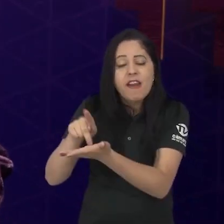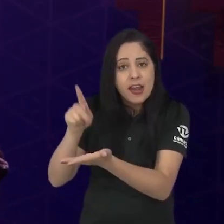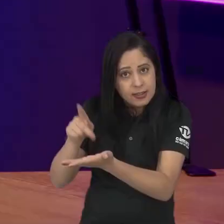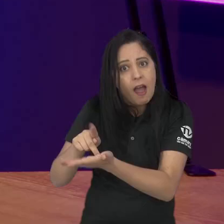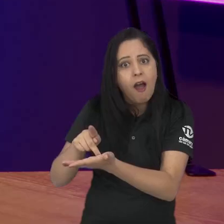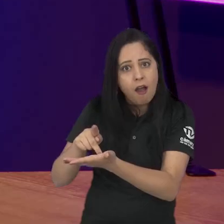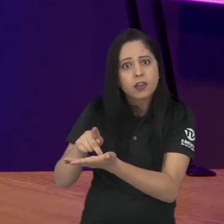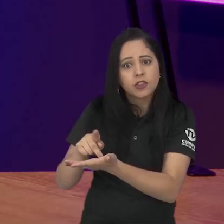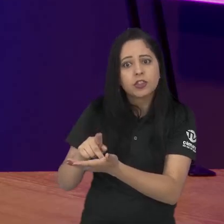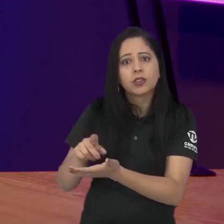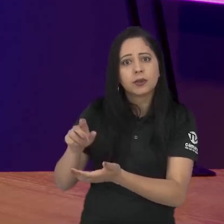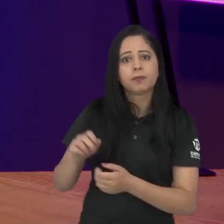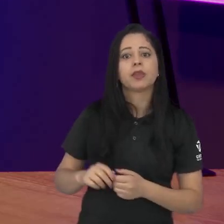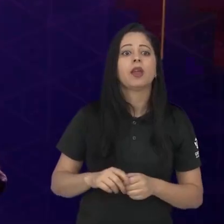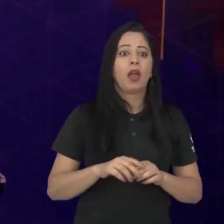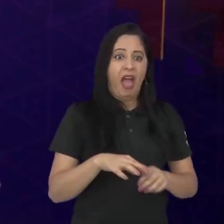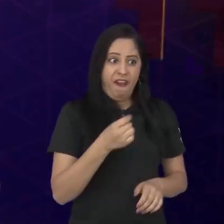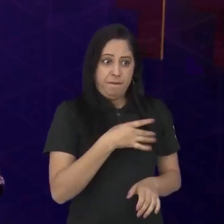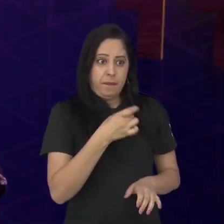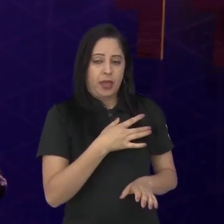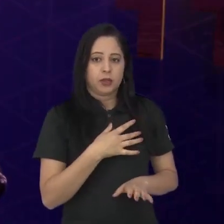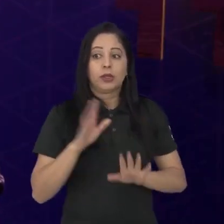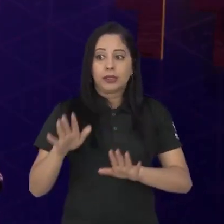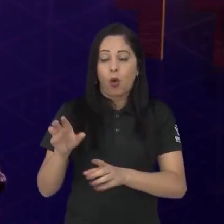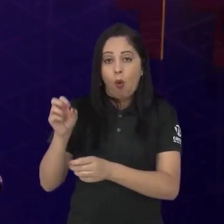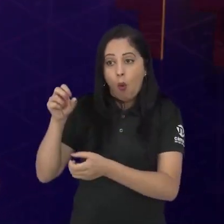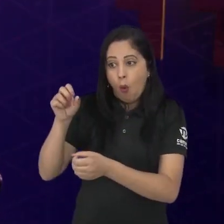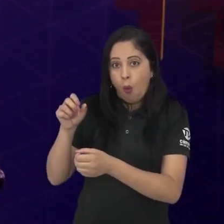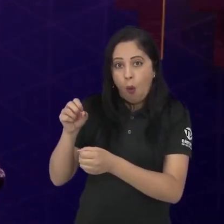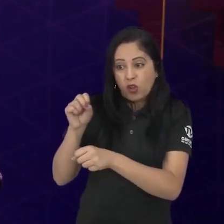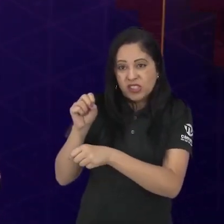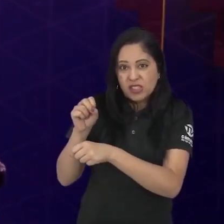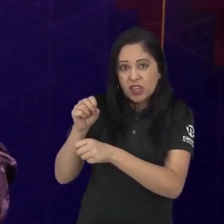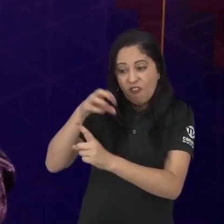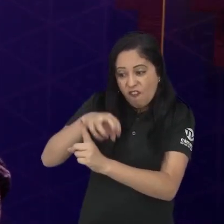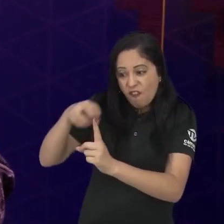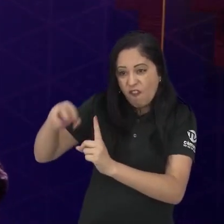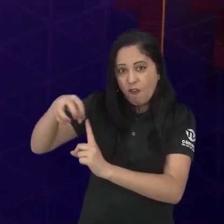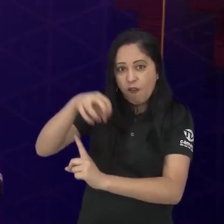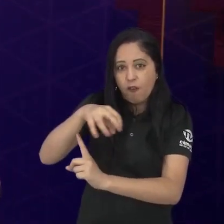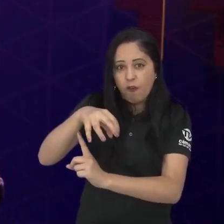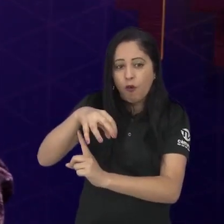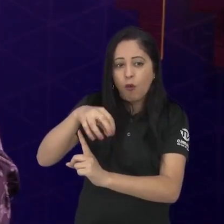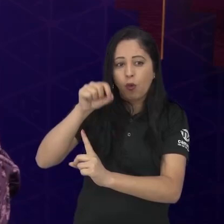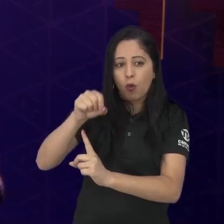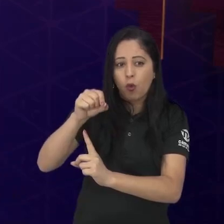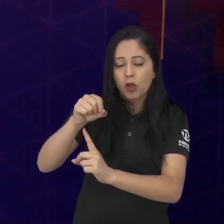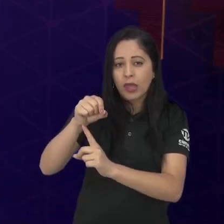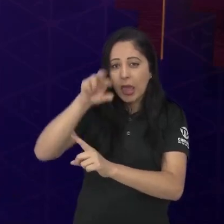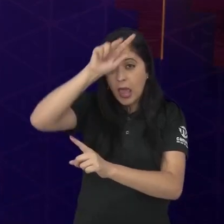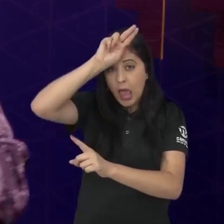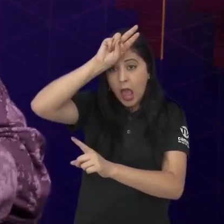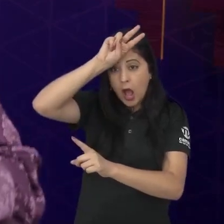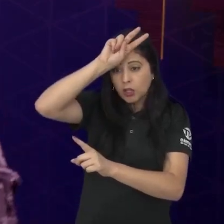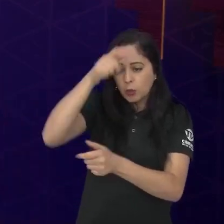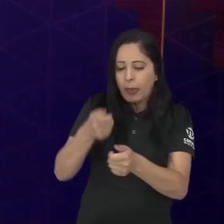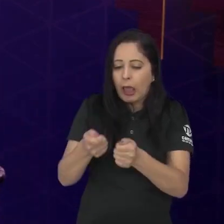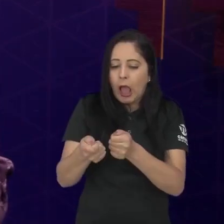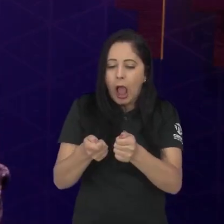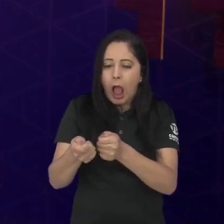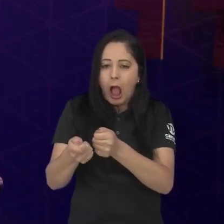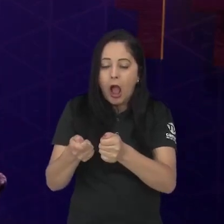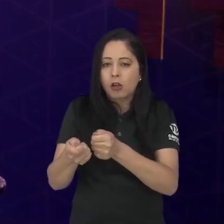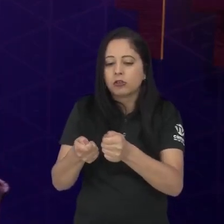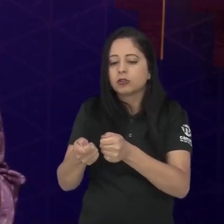assustador. É um fungo que ele ataca formigas. E ele realmente domina as formigas